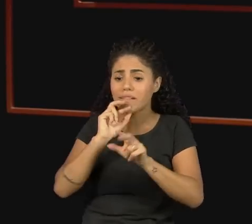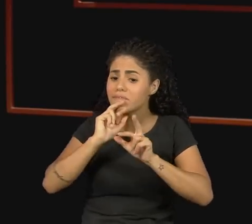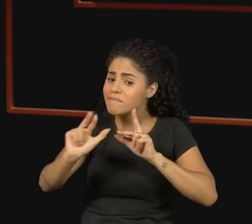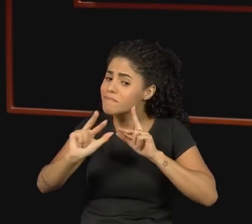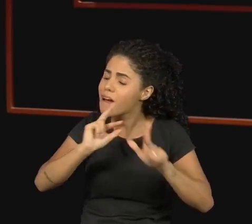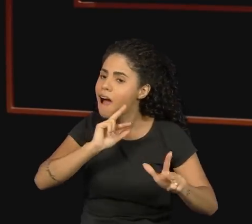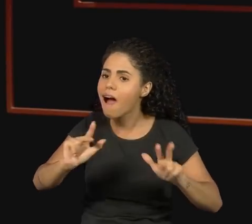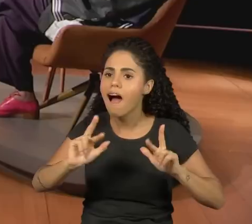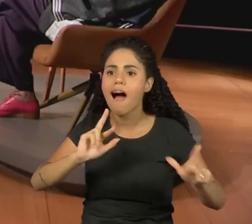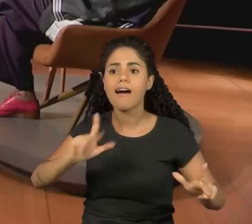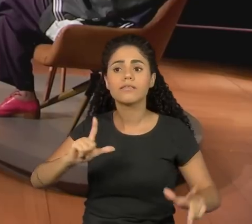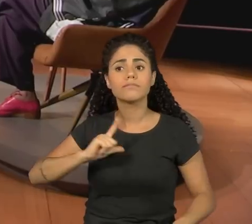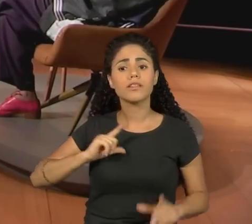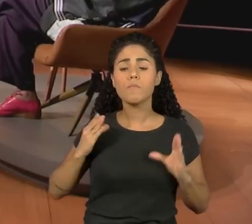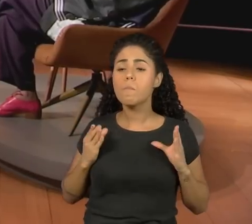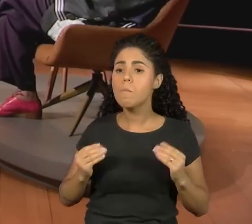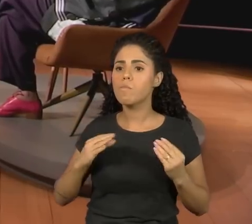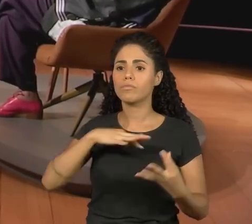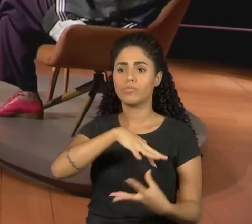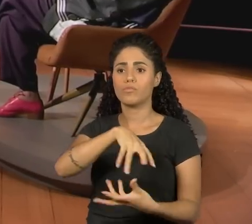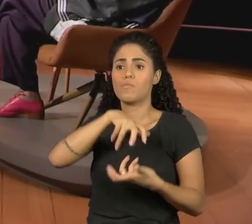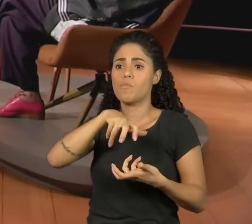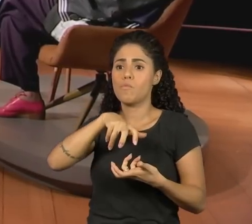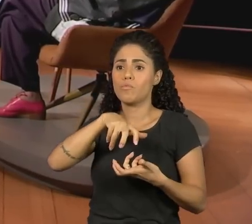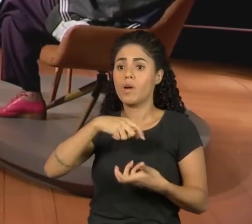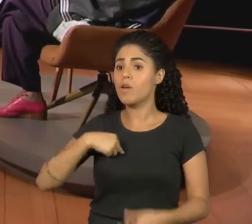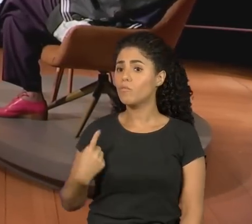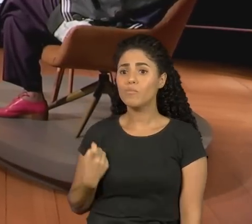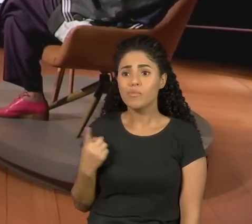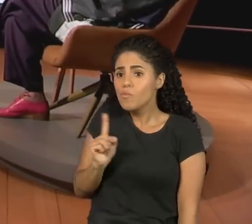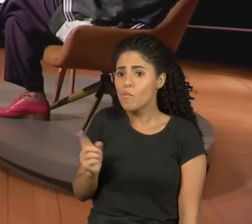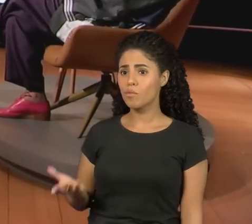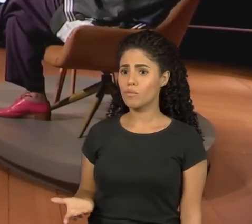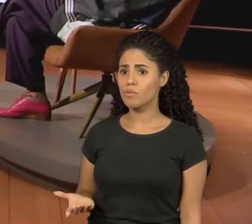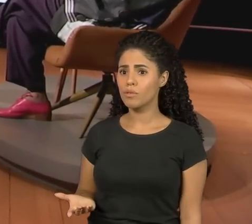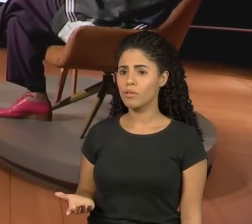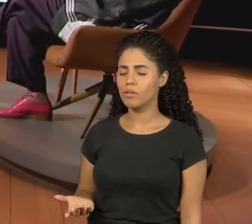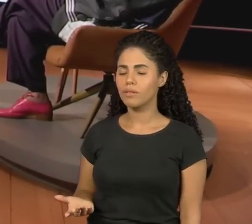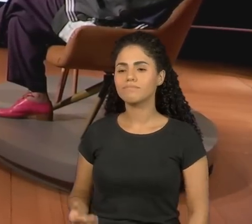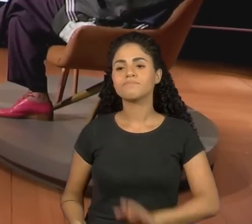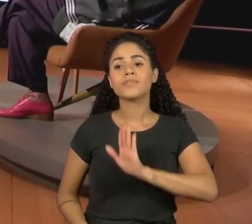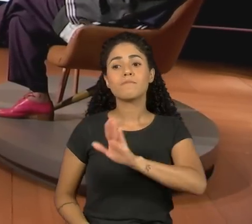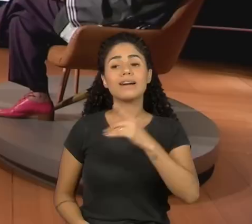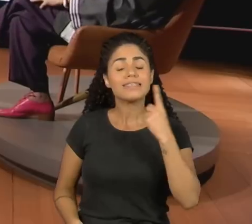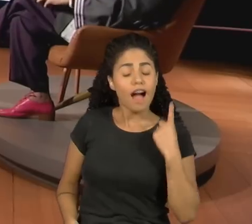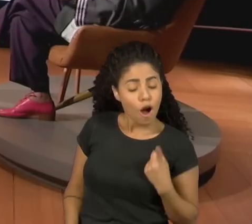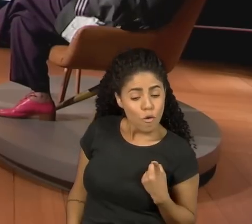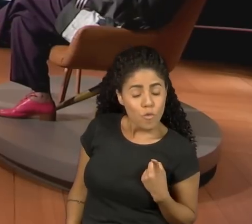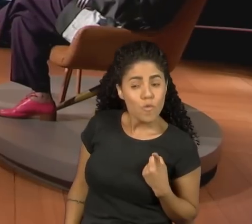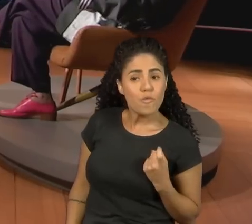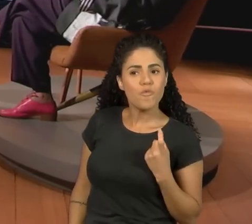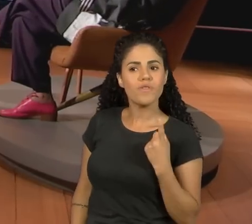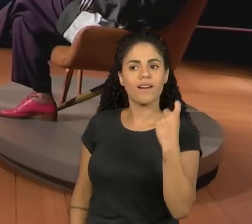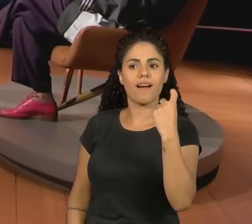Vap. Tem montagens pelo mundo inteiro. Claro. Só que a única que foi